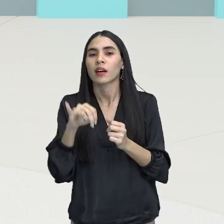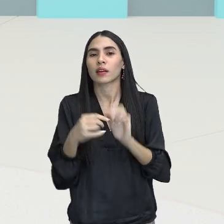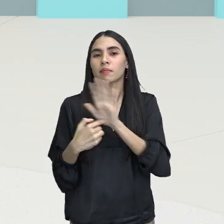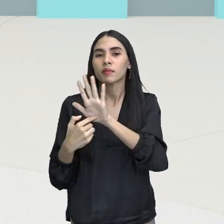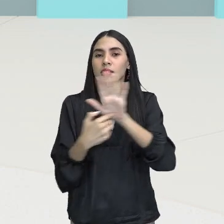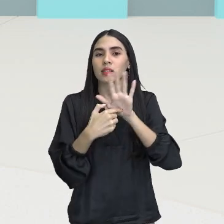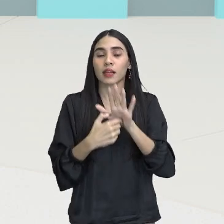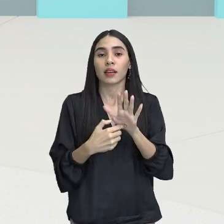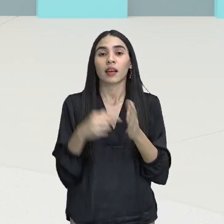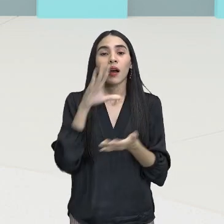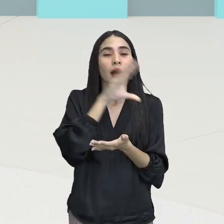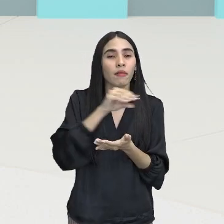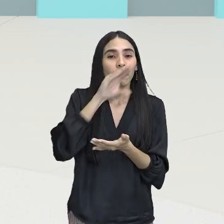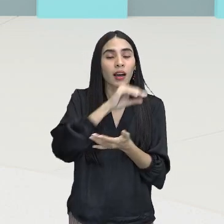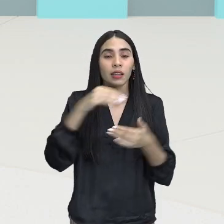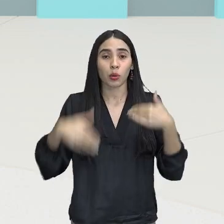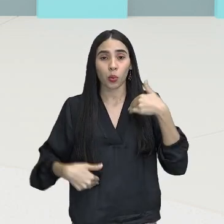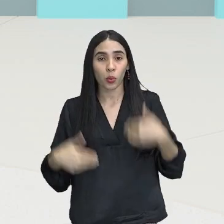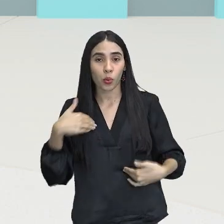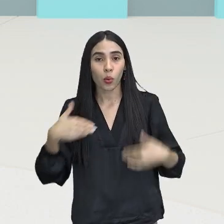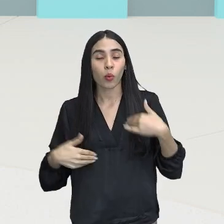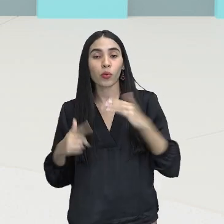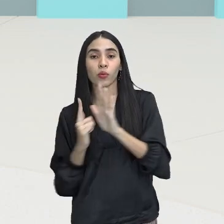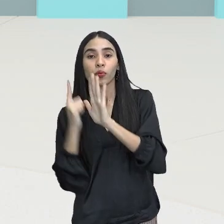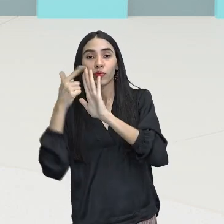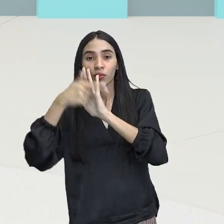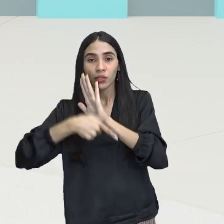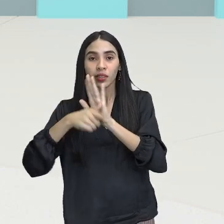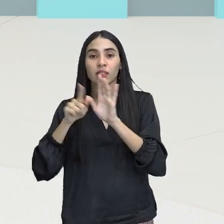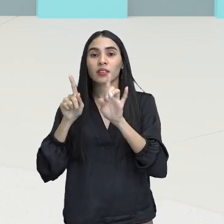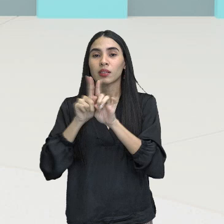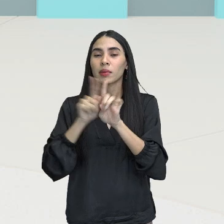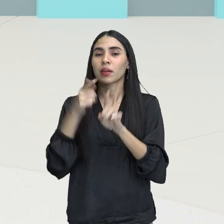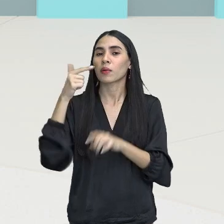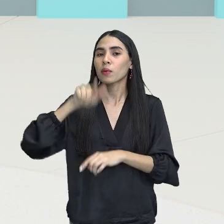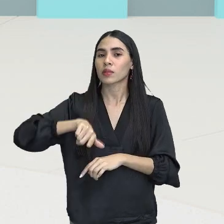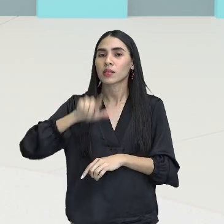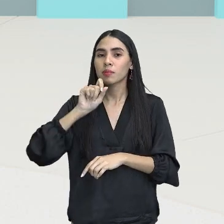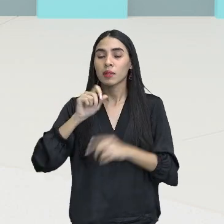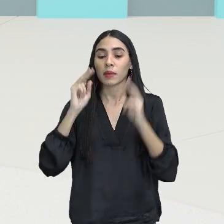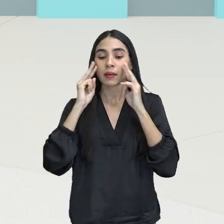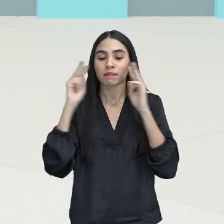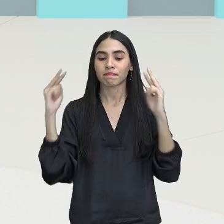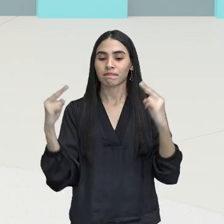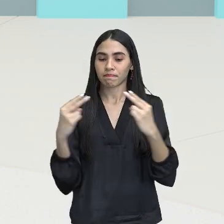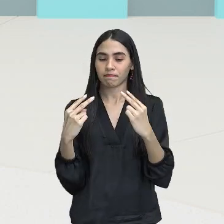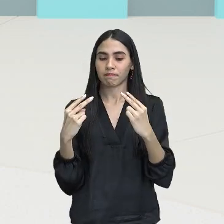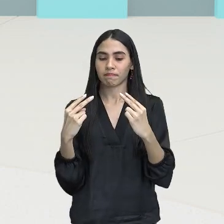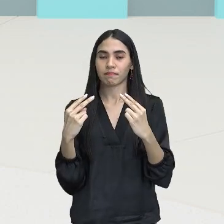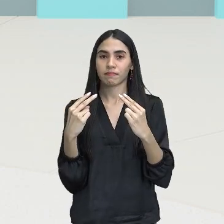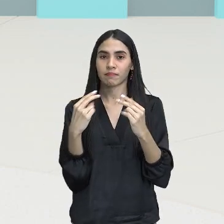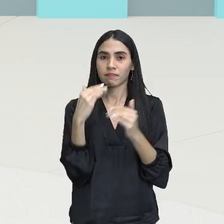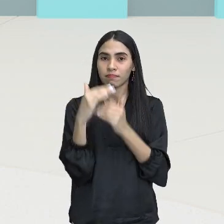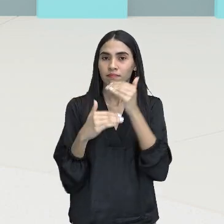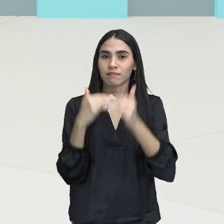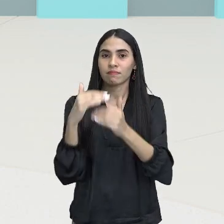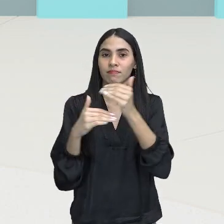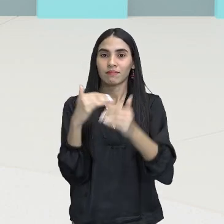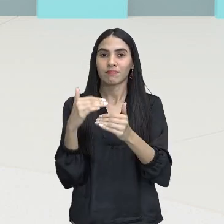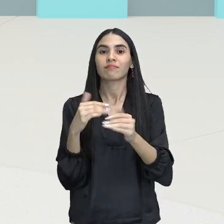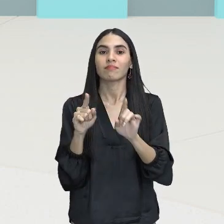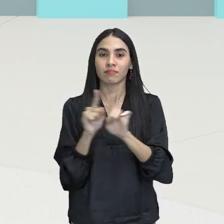a fala, o corpo, os gêneros e que conseguimos enxergar uma